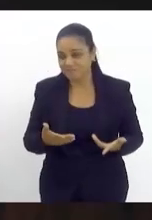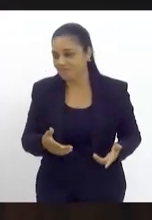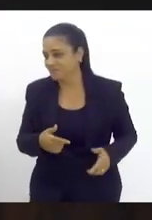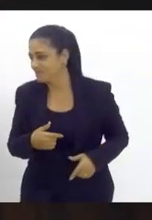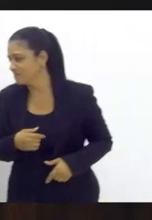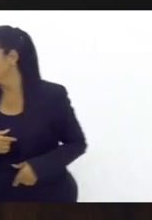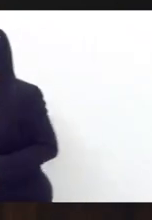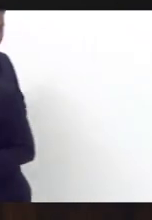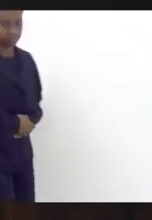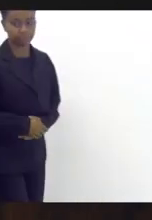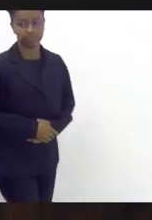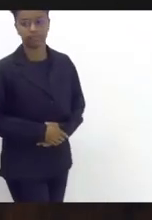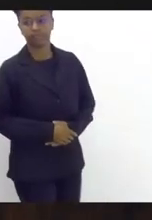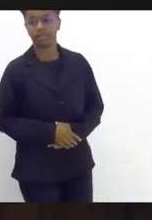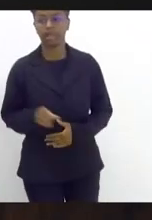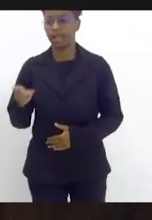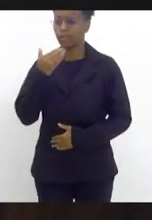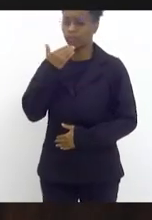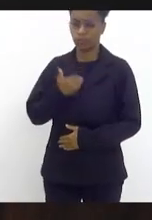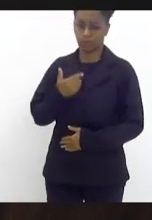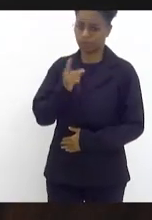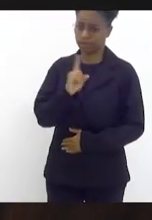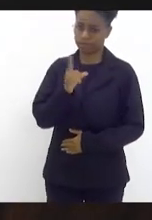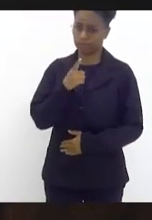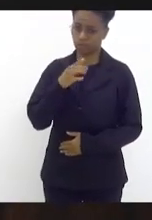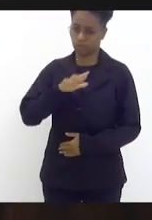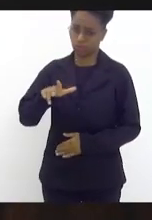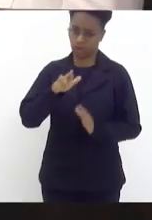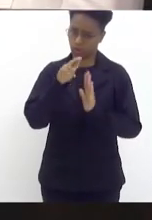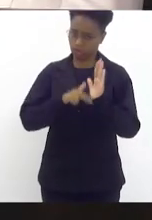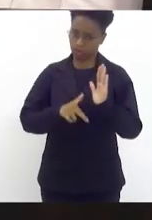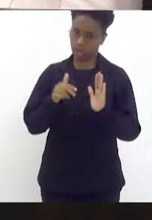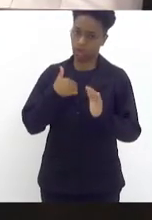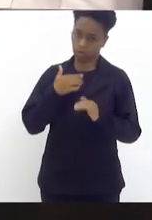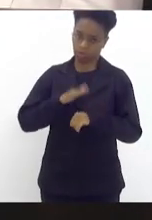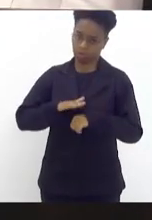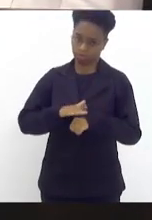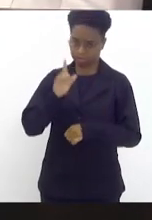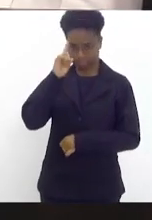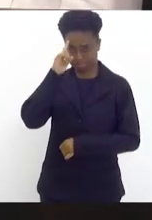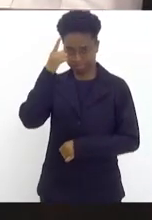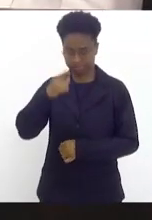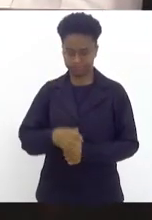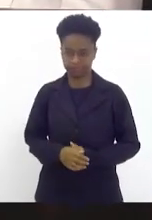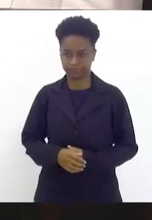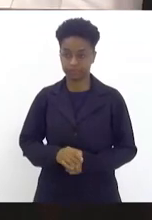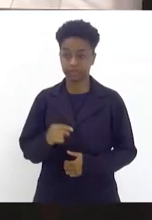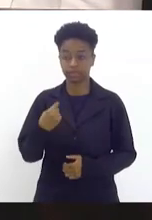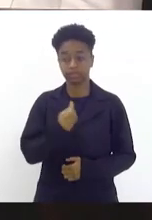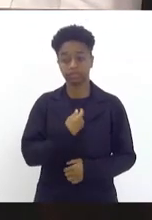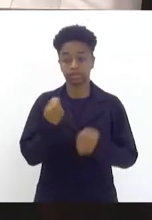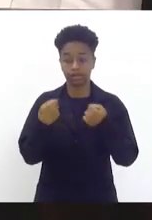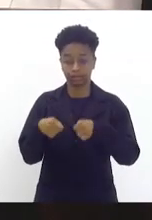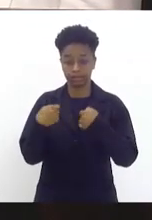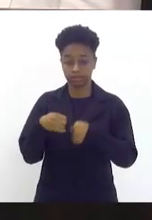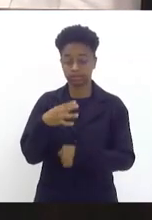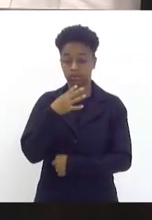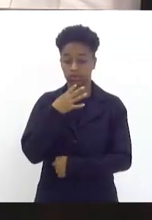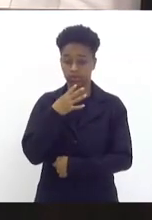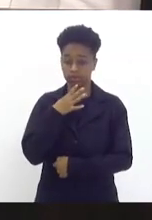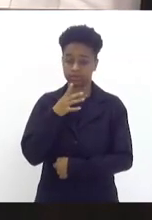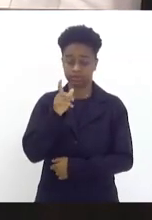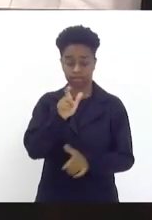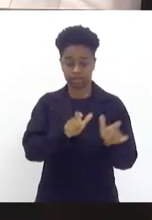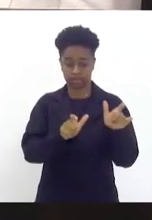não estava no roteiro, é coisa minha mesmo. A gente precisa conhecer o nosso filho,